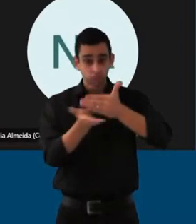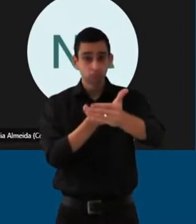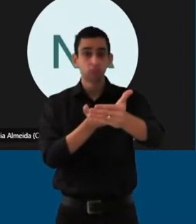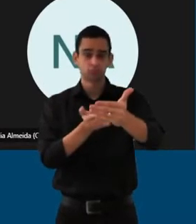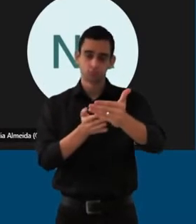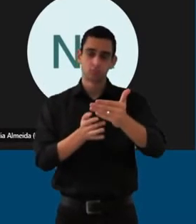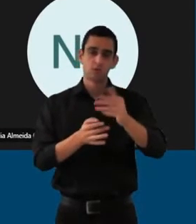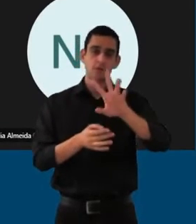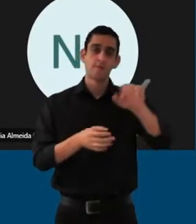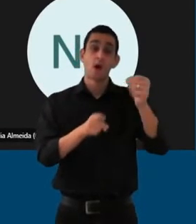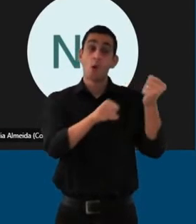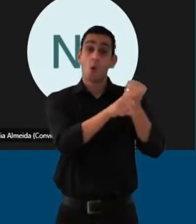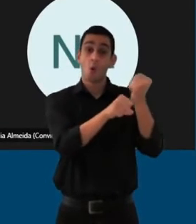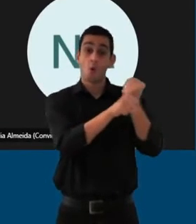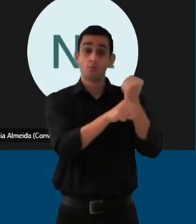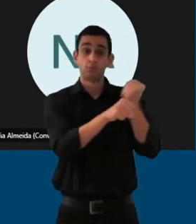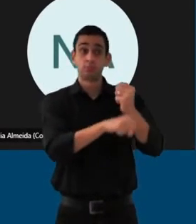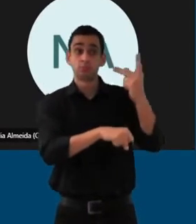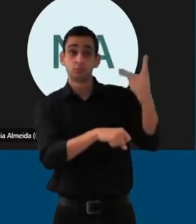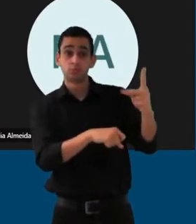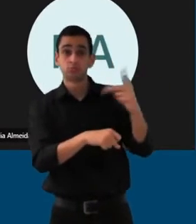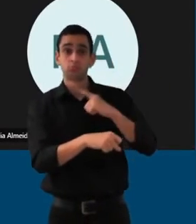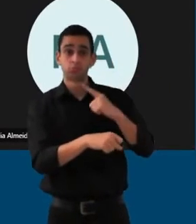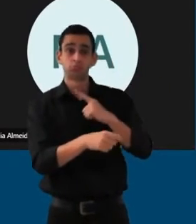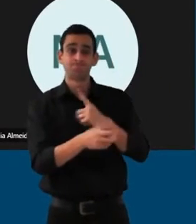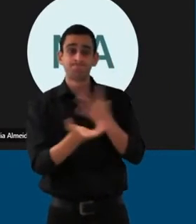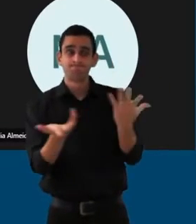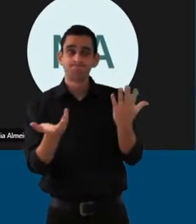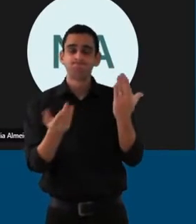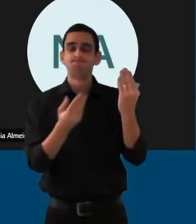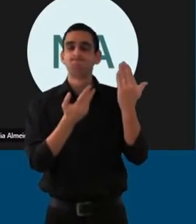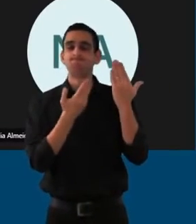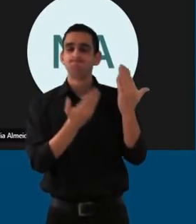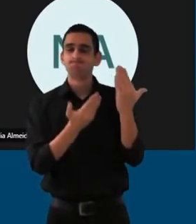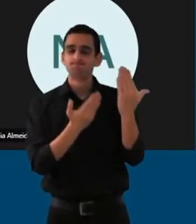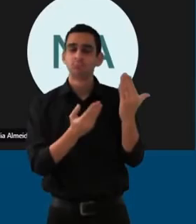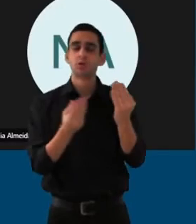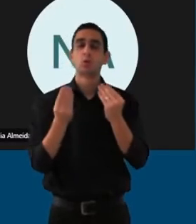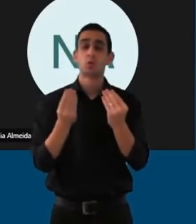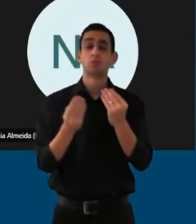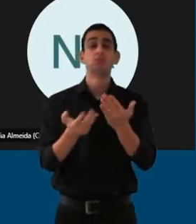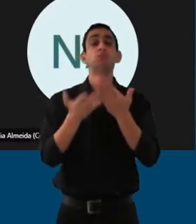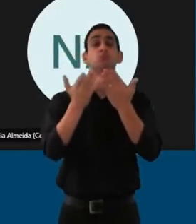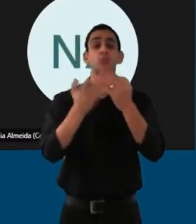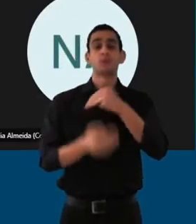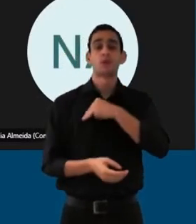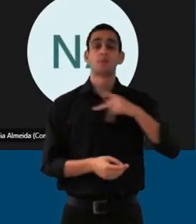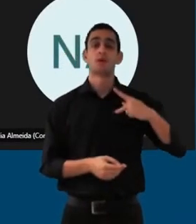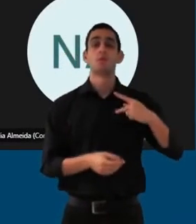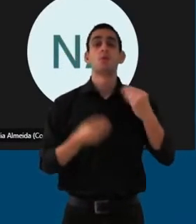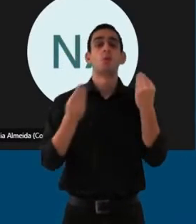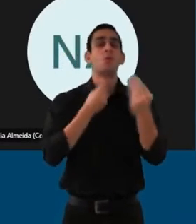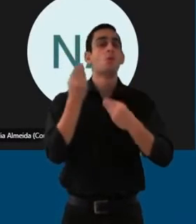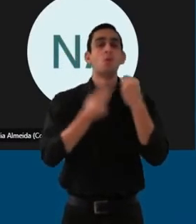efetivas aí de mitigação do dano. O que o MP tem a falar, doutor?